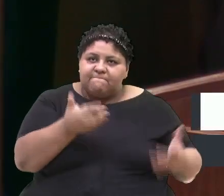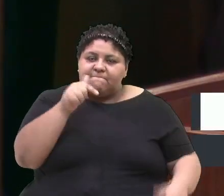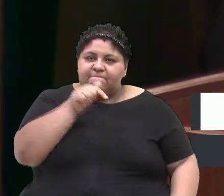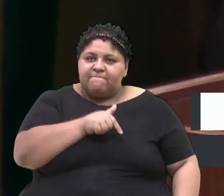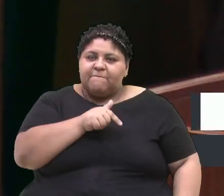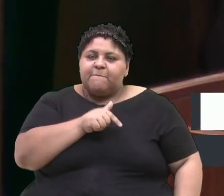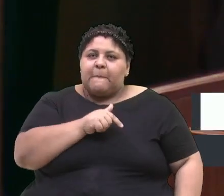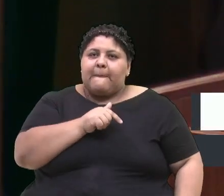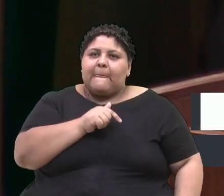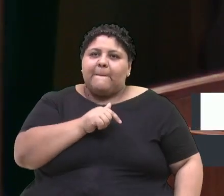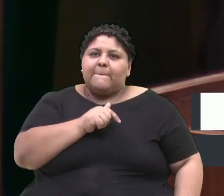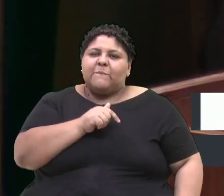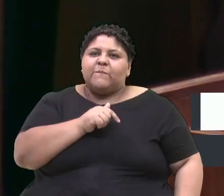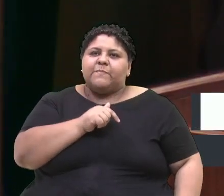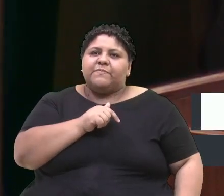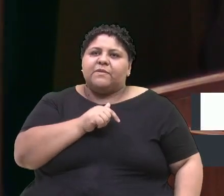aqueles